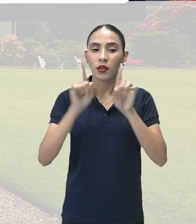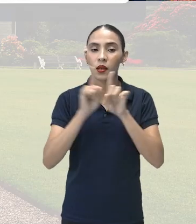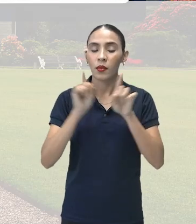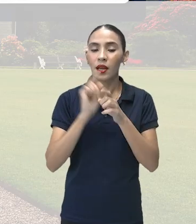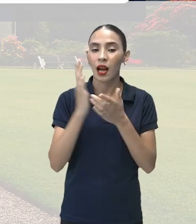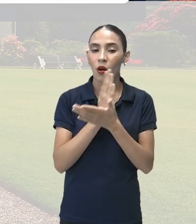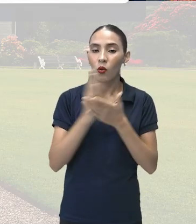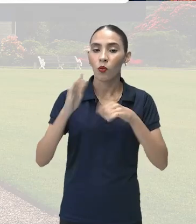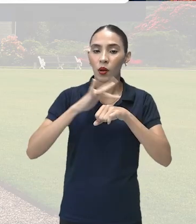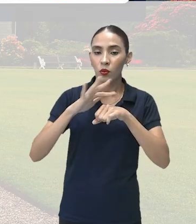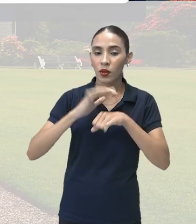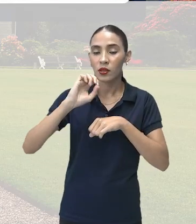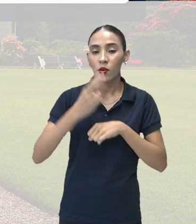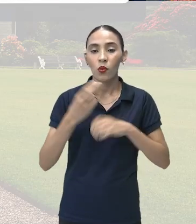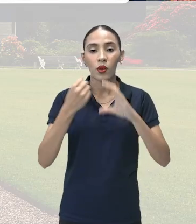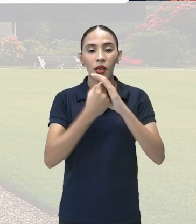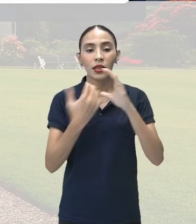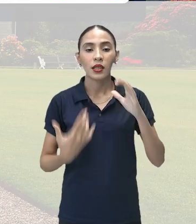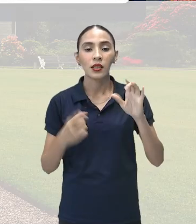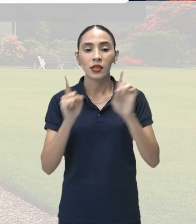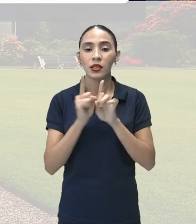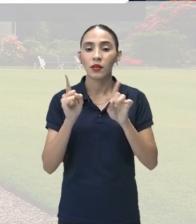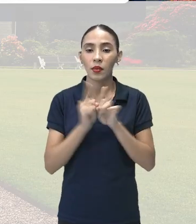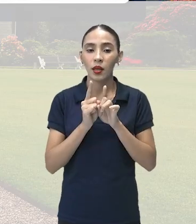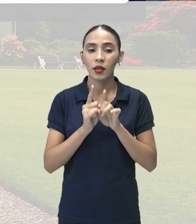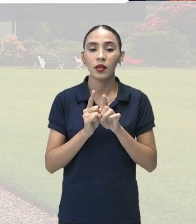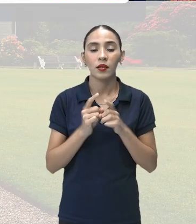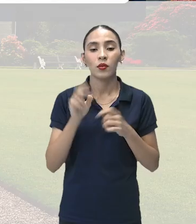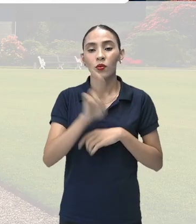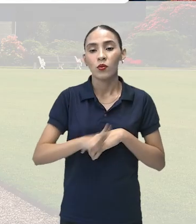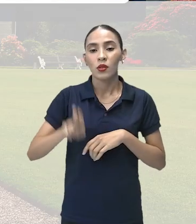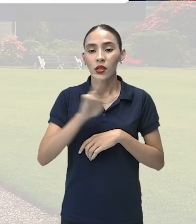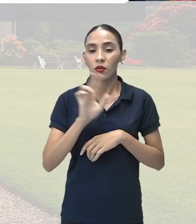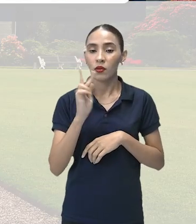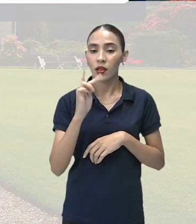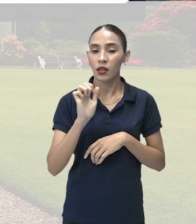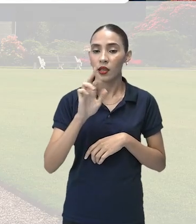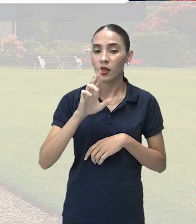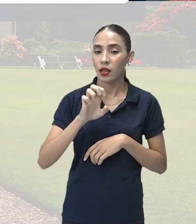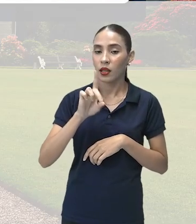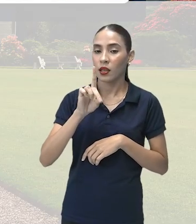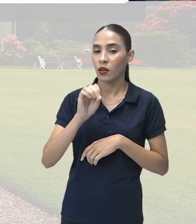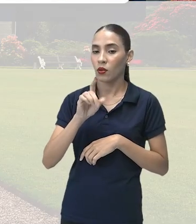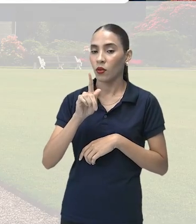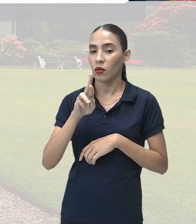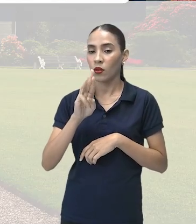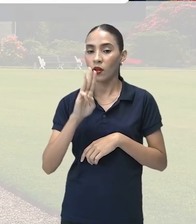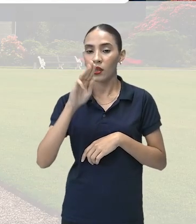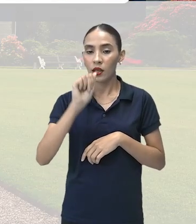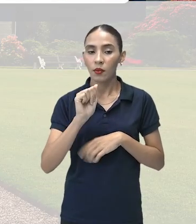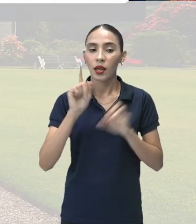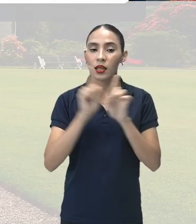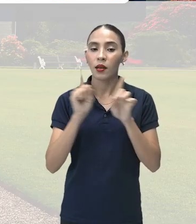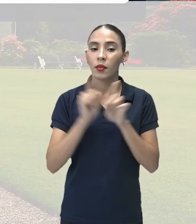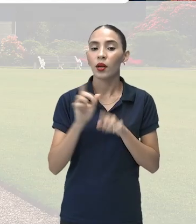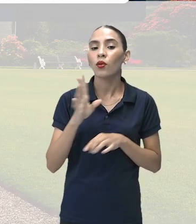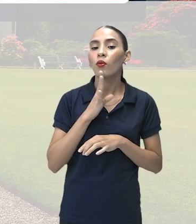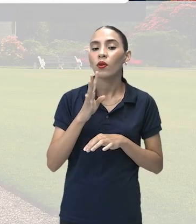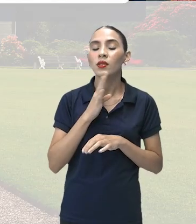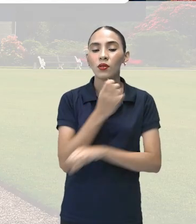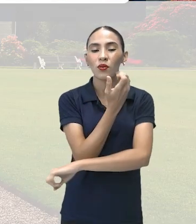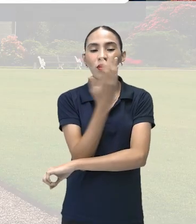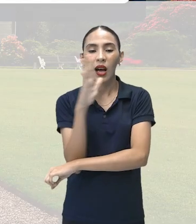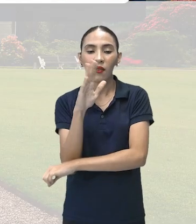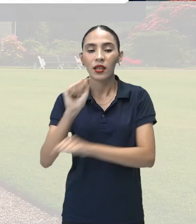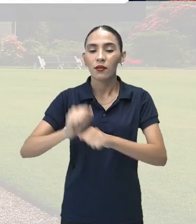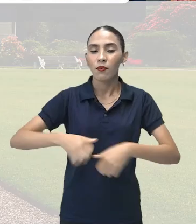certas doenças ou características, que é por meio dos heredogramas. Ele também é conhecido como árvore genealógica e é